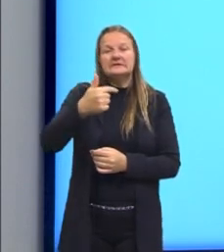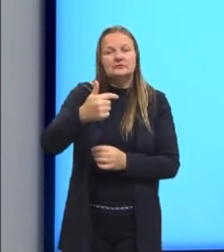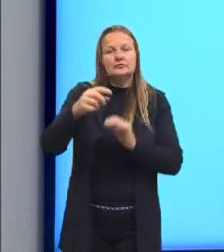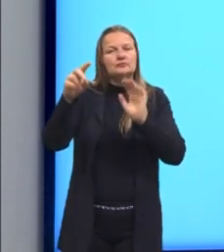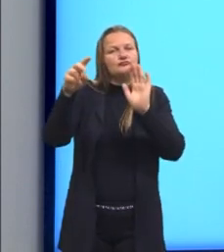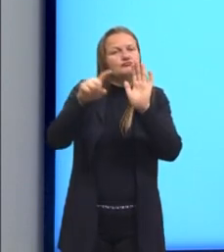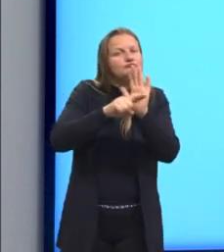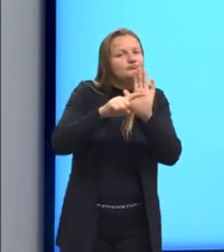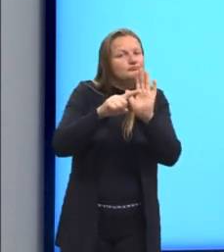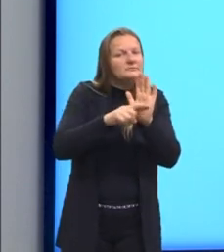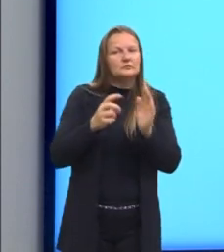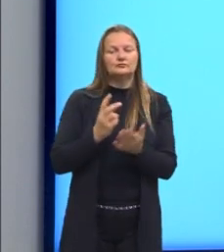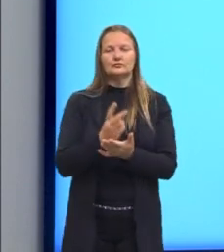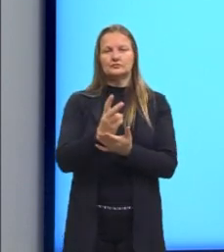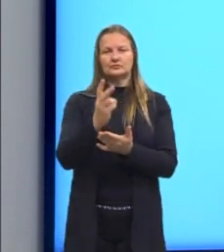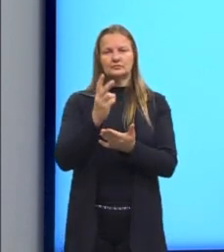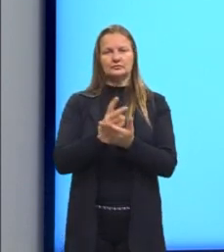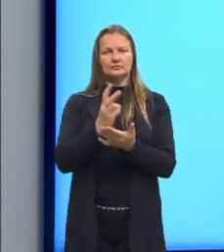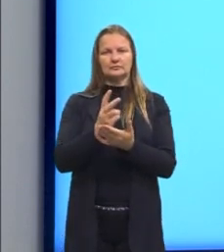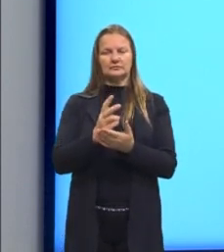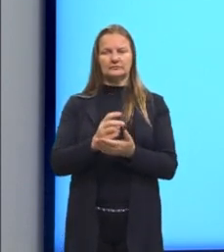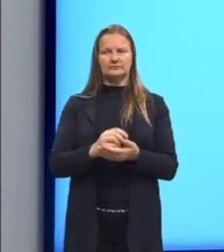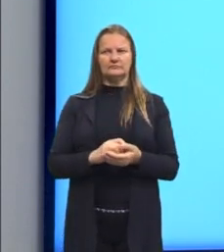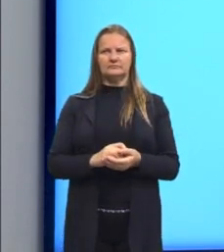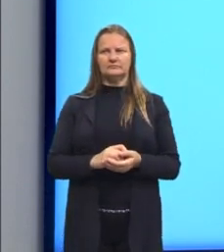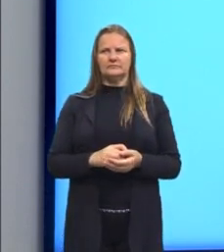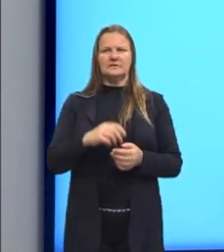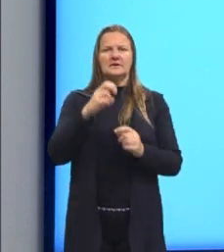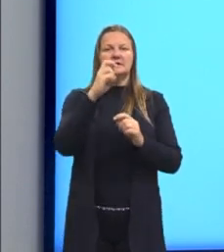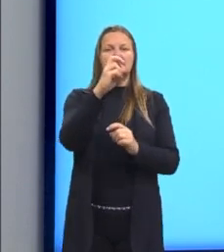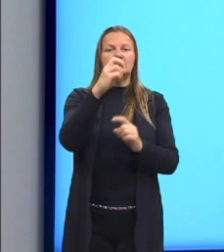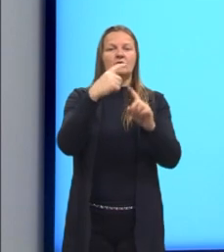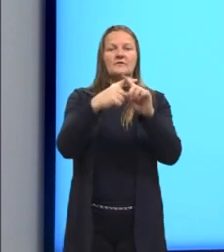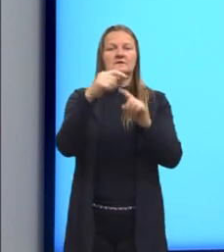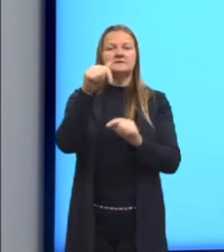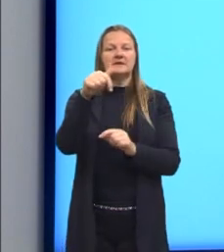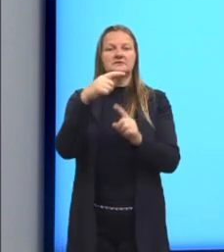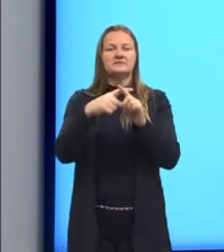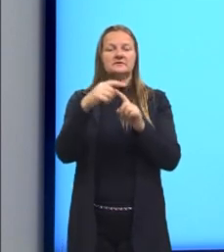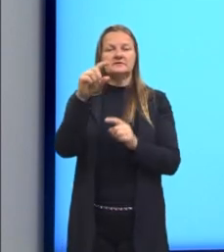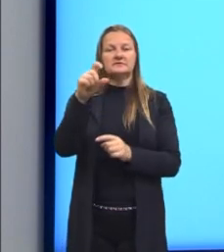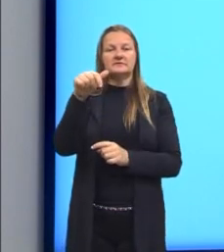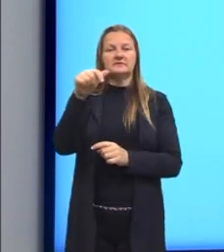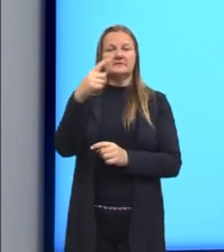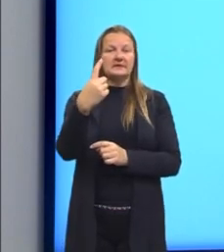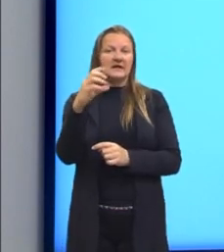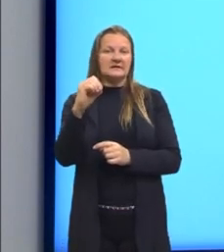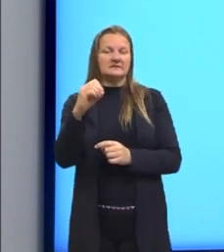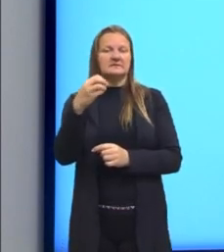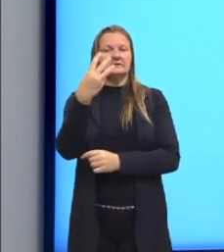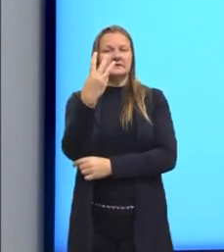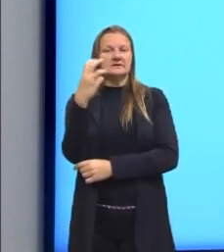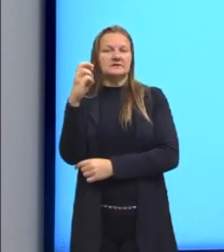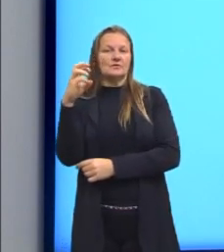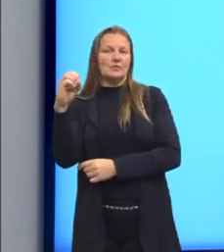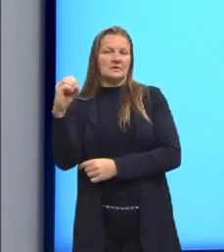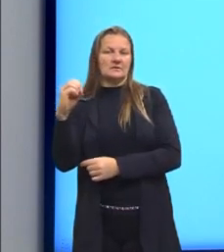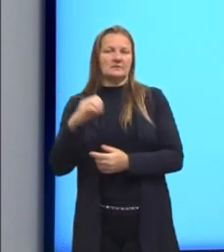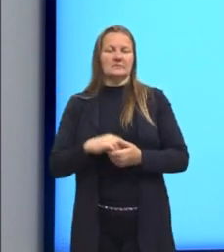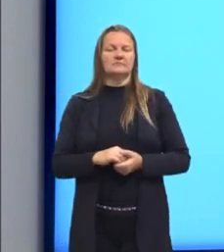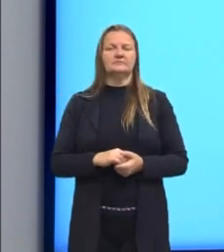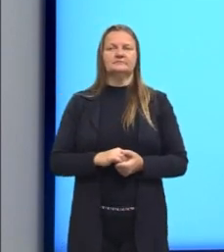antes do produto e aí cinco vezes sete vezes 10 dá 350 OK